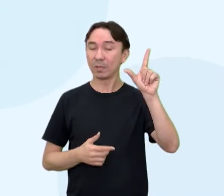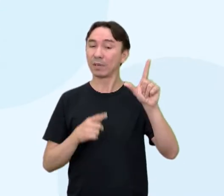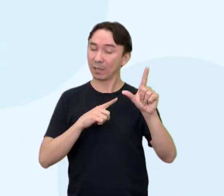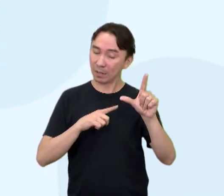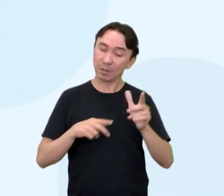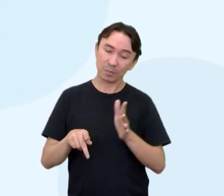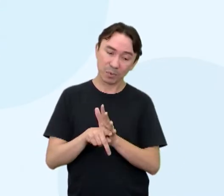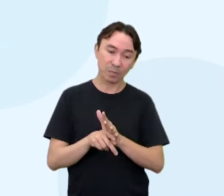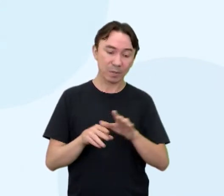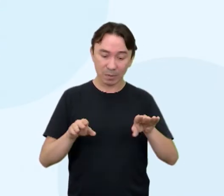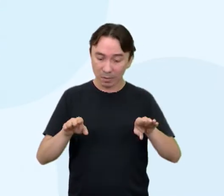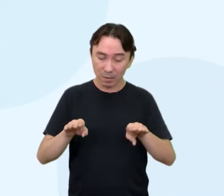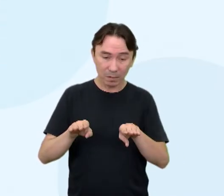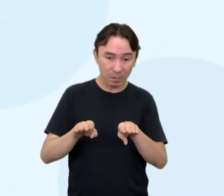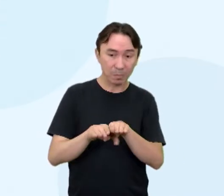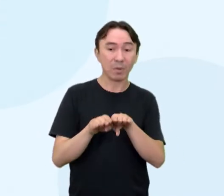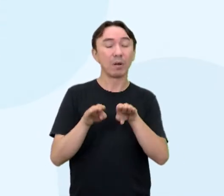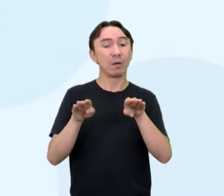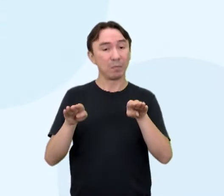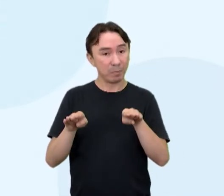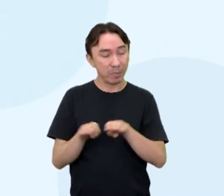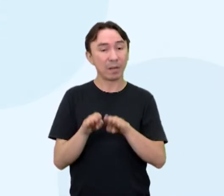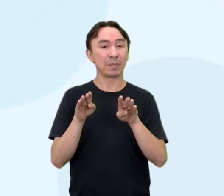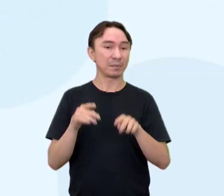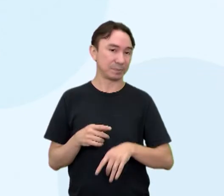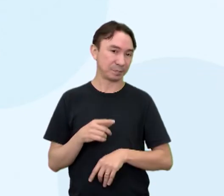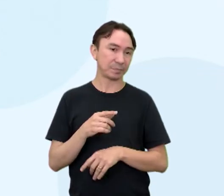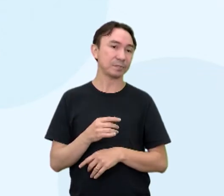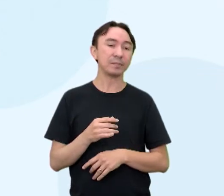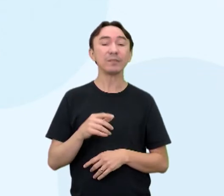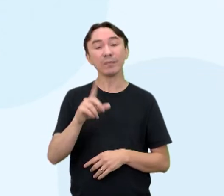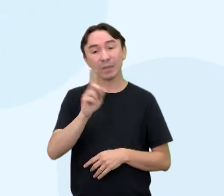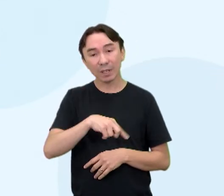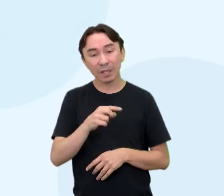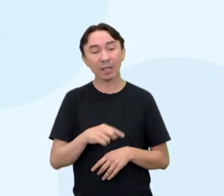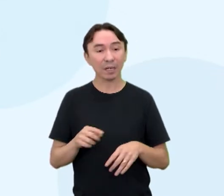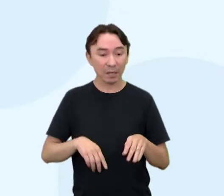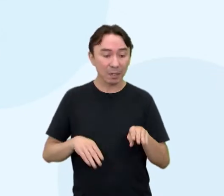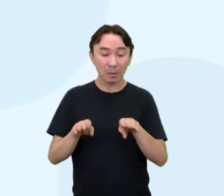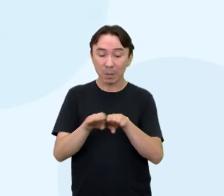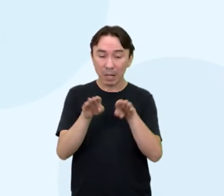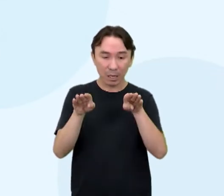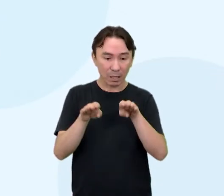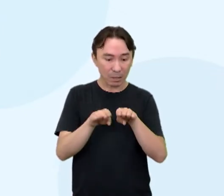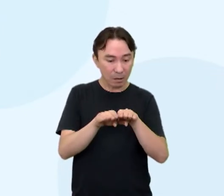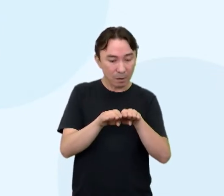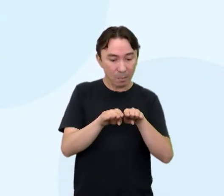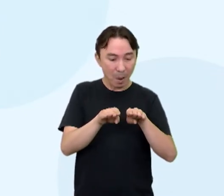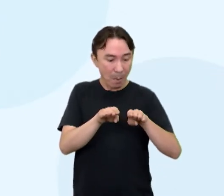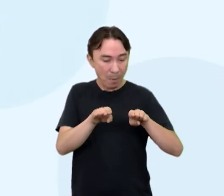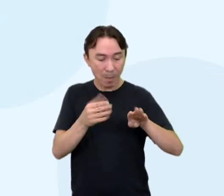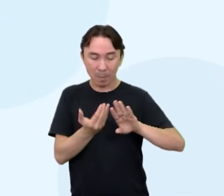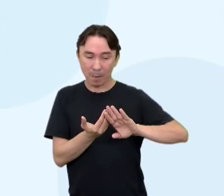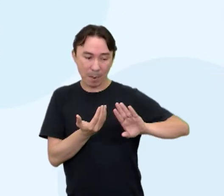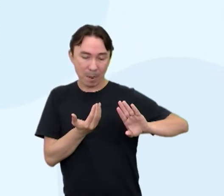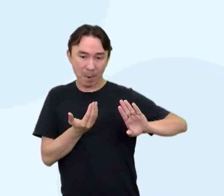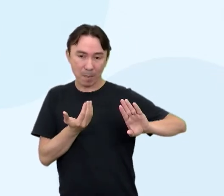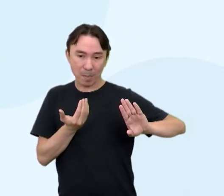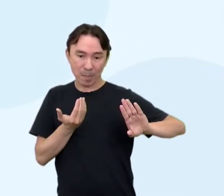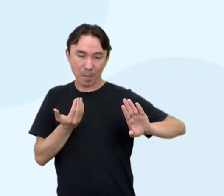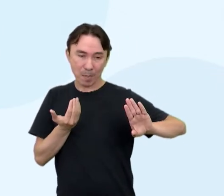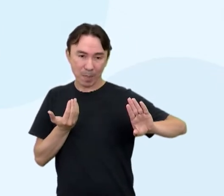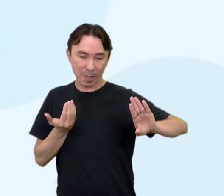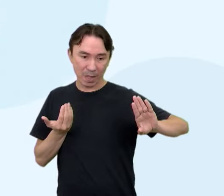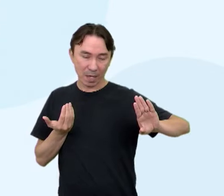placas tectônicas. É a ocorrência de placas que se afastam umas das outras, o magma sobe através